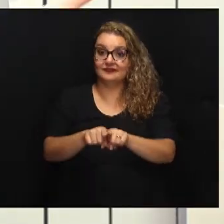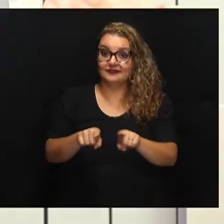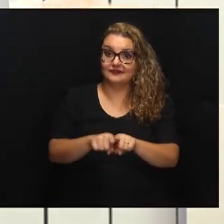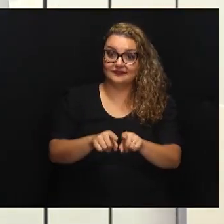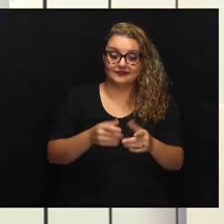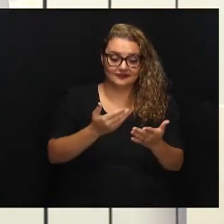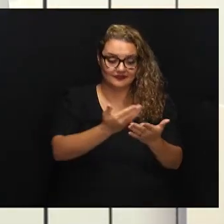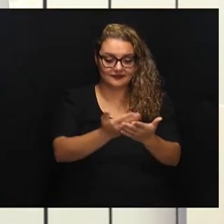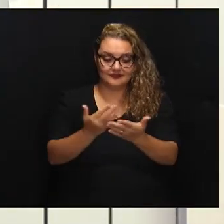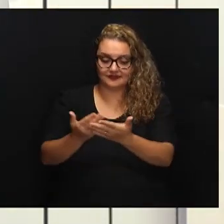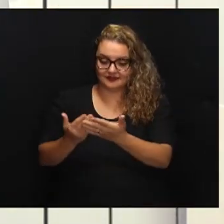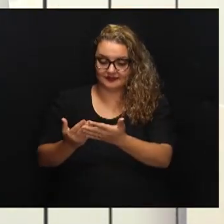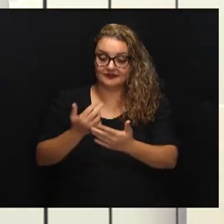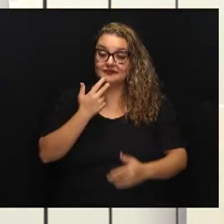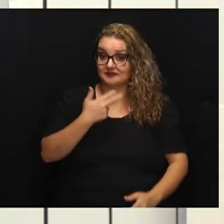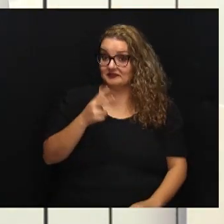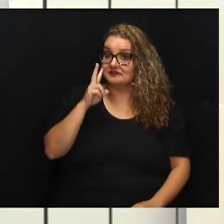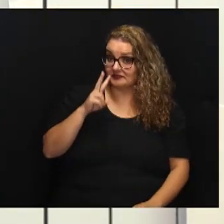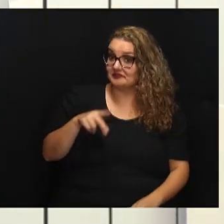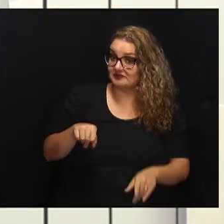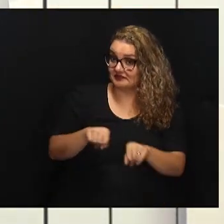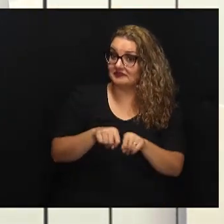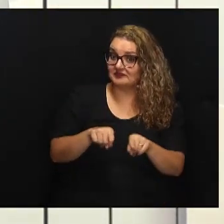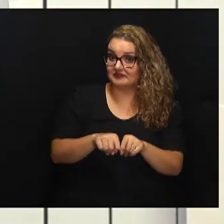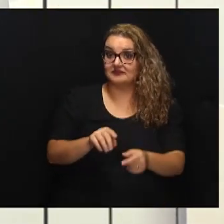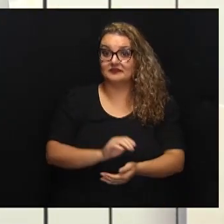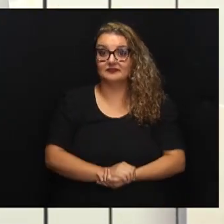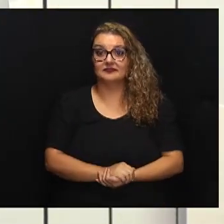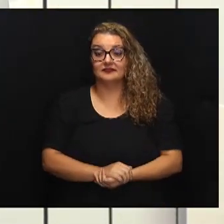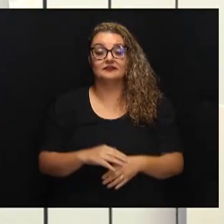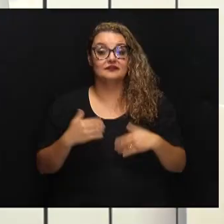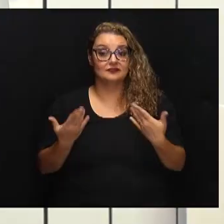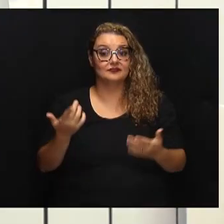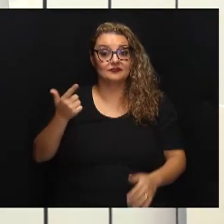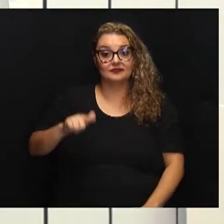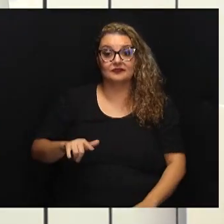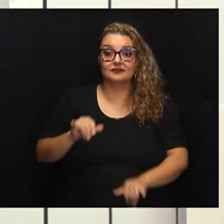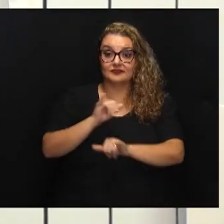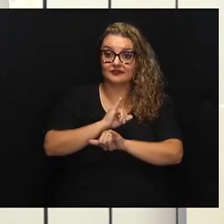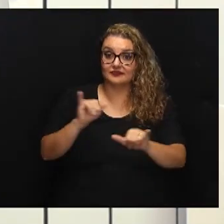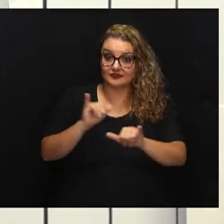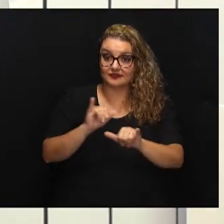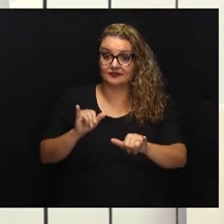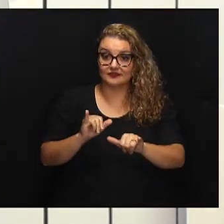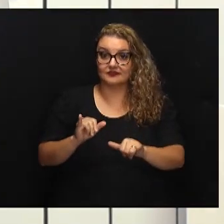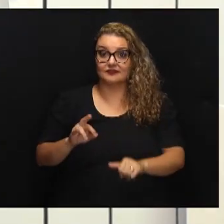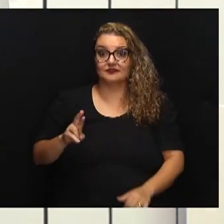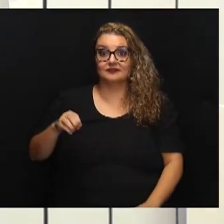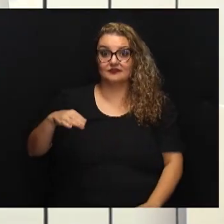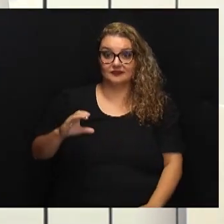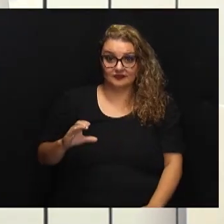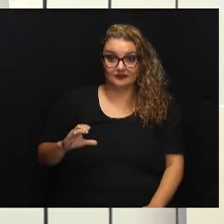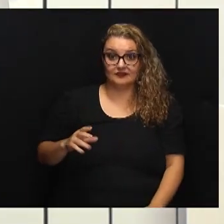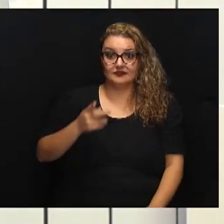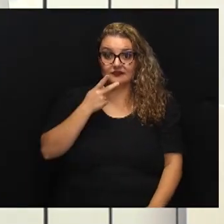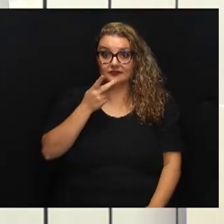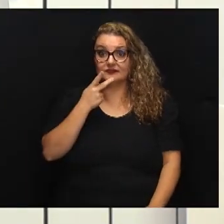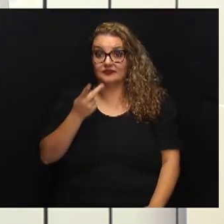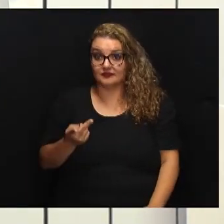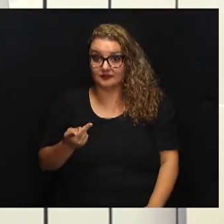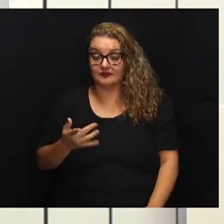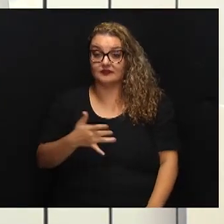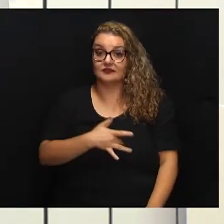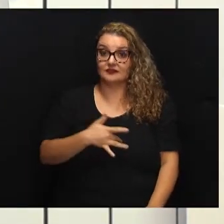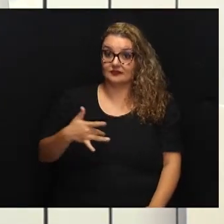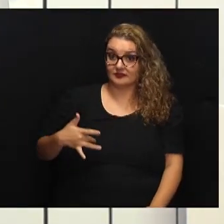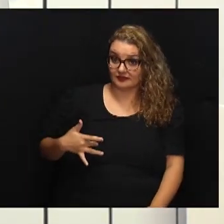para estudar idiomas, como nós vimos há pouco. Bom, a gente segue aqui com as notícias da metrópole, agora falando sobre